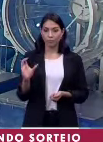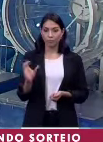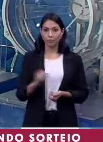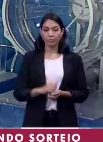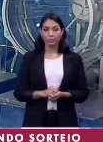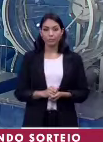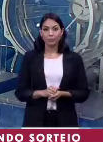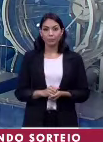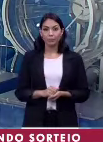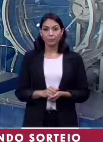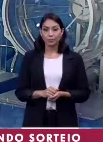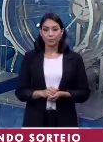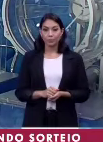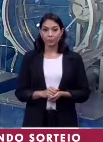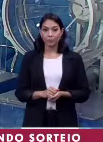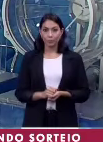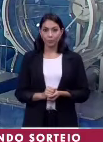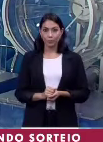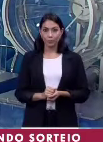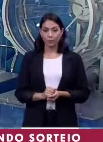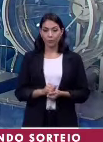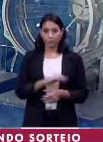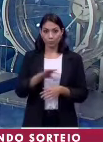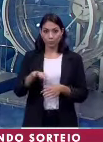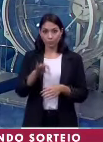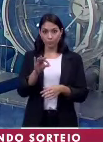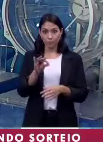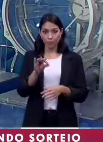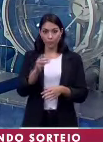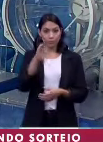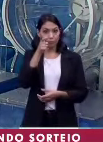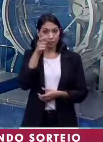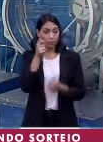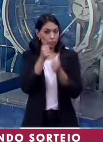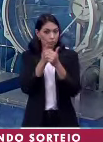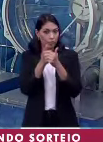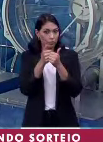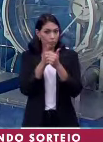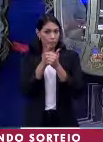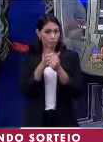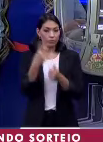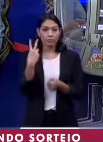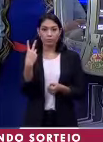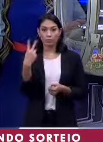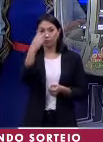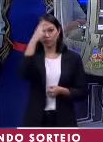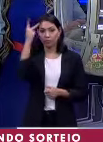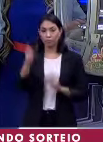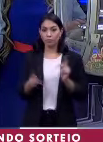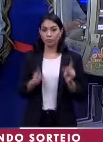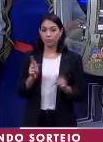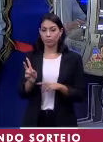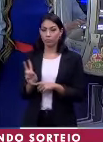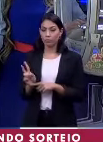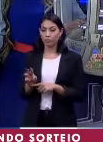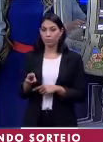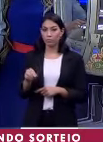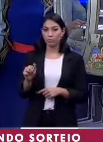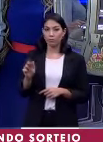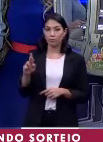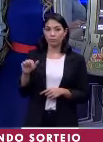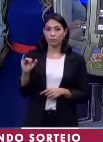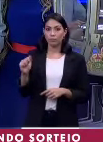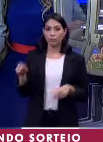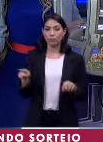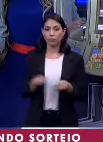R$ 141.323,46. Muito bem, este sorteio é acompanhado de perto por duas auditoras populares, as senhoras Maria